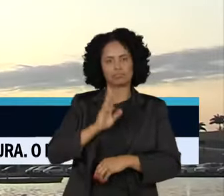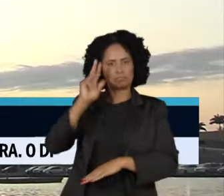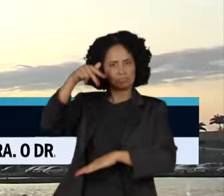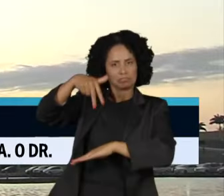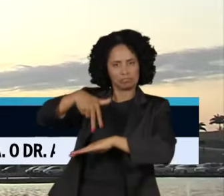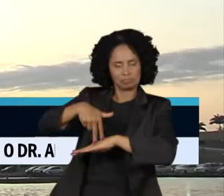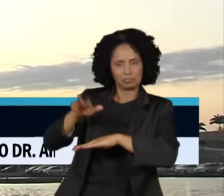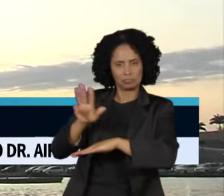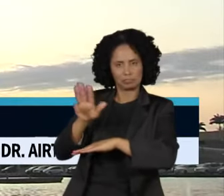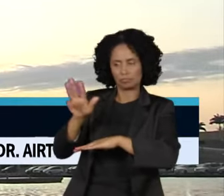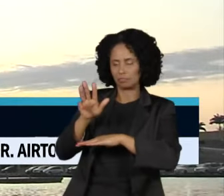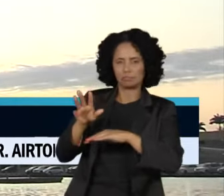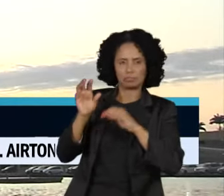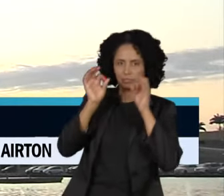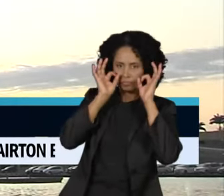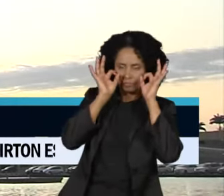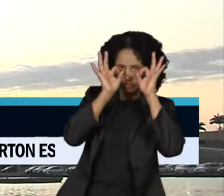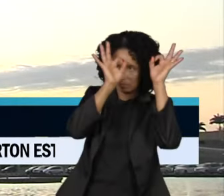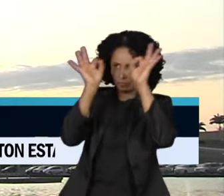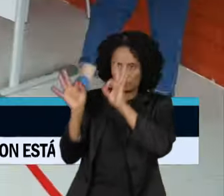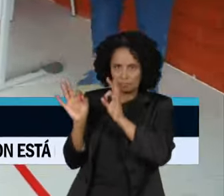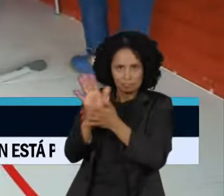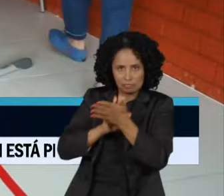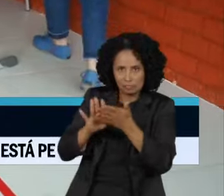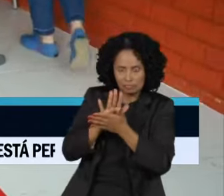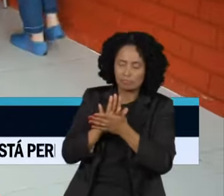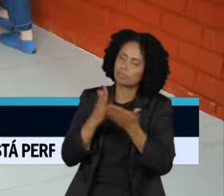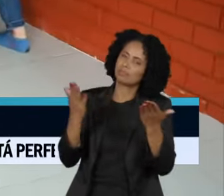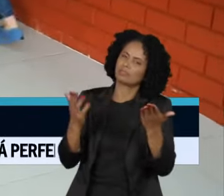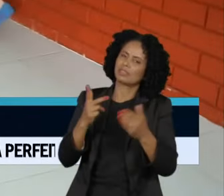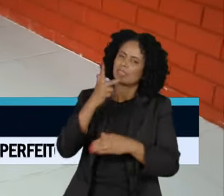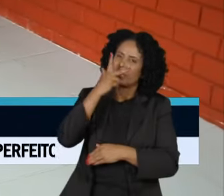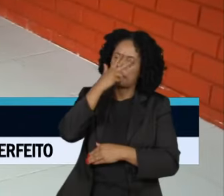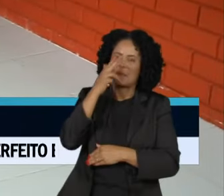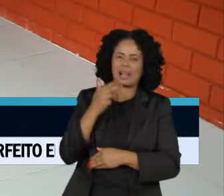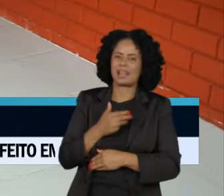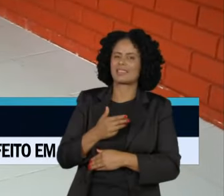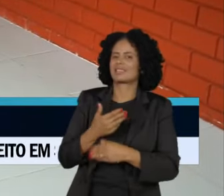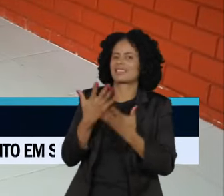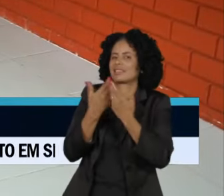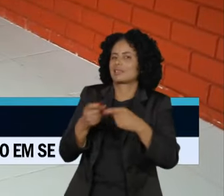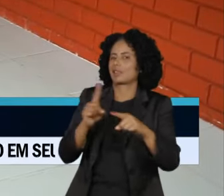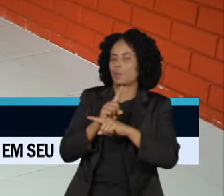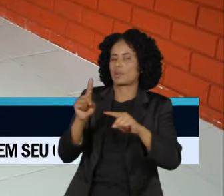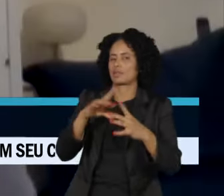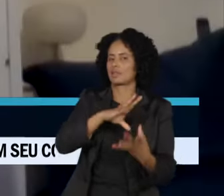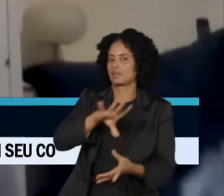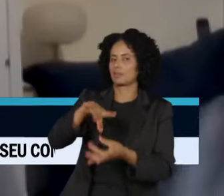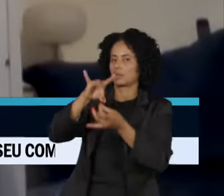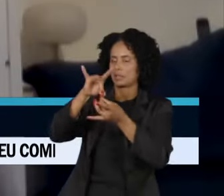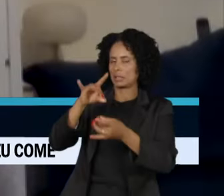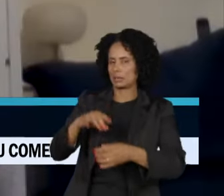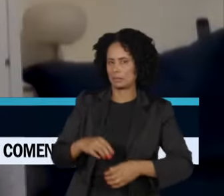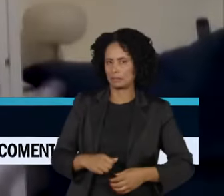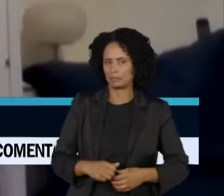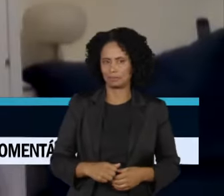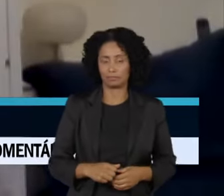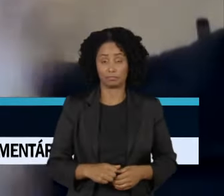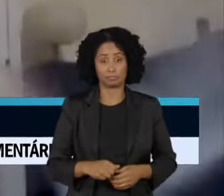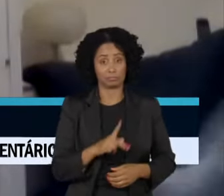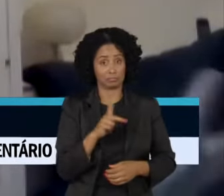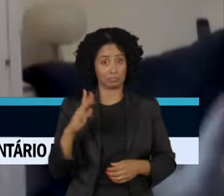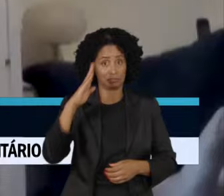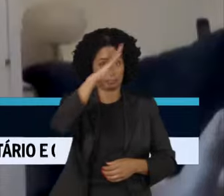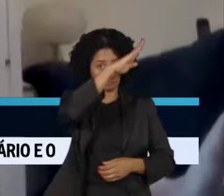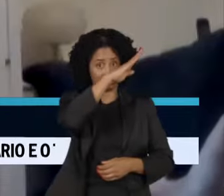Lula pode ser o último ataque de quem sempre demonstrou pouco apreço pela democracia. Bolsonaro construiu um